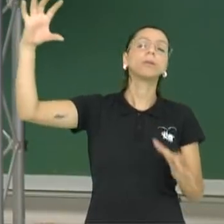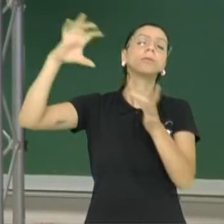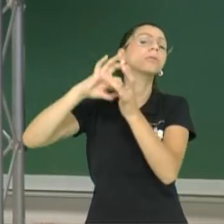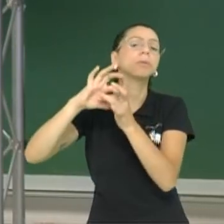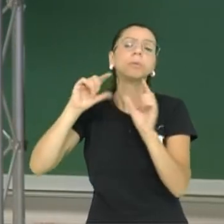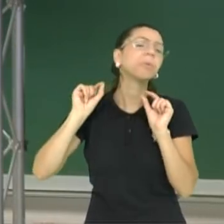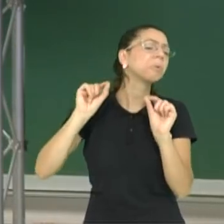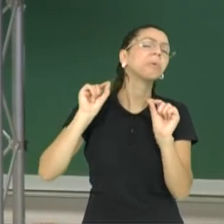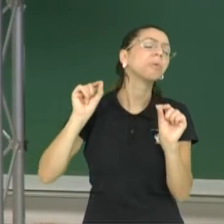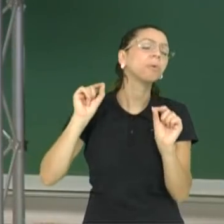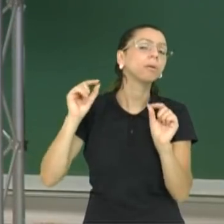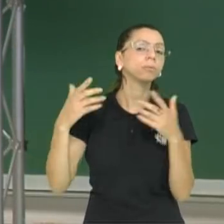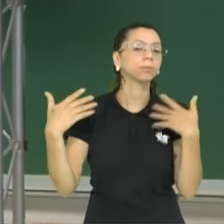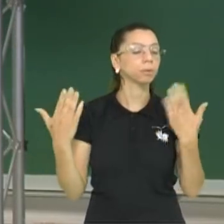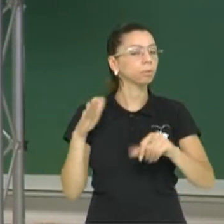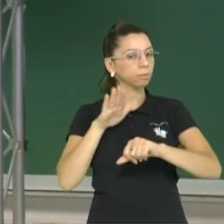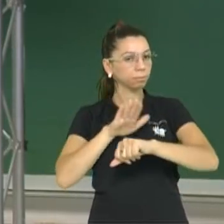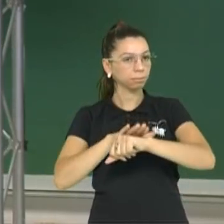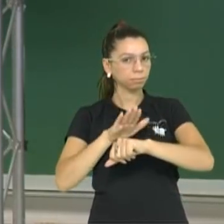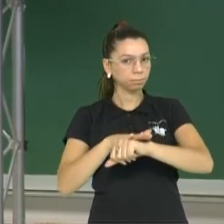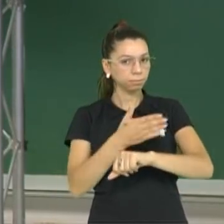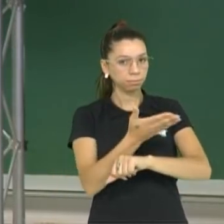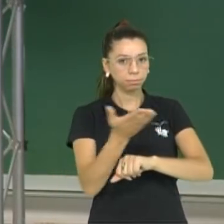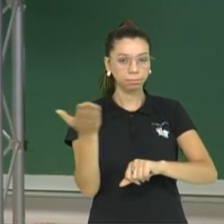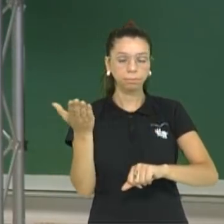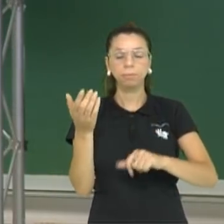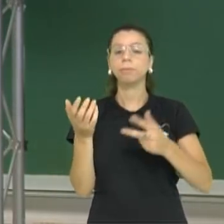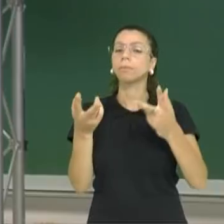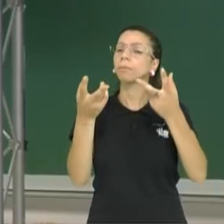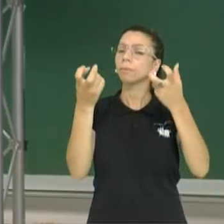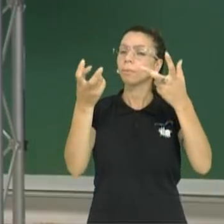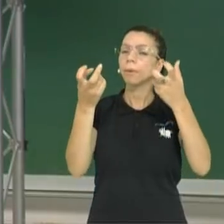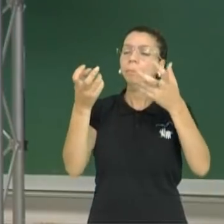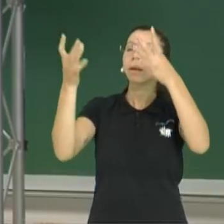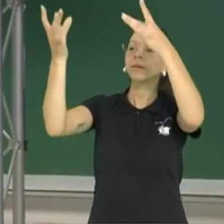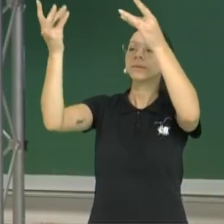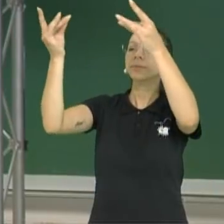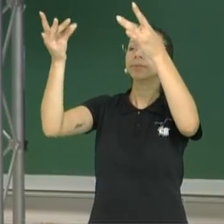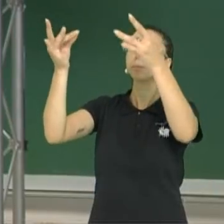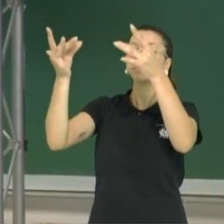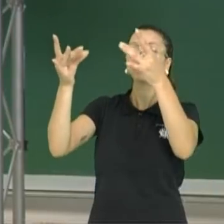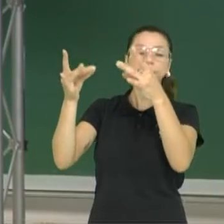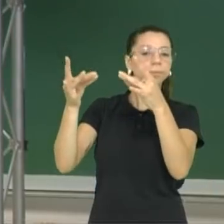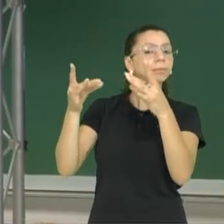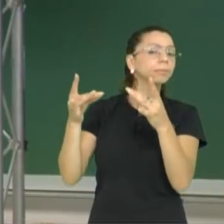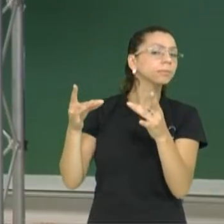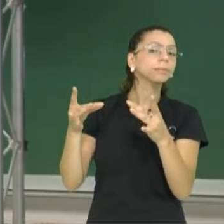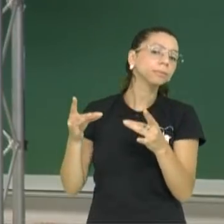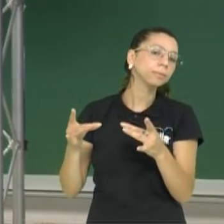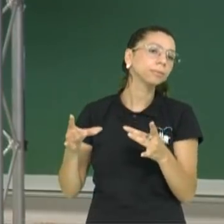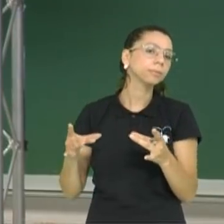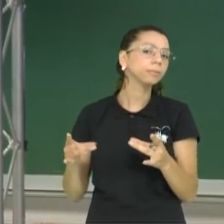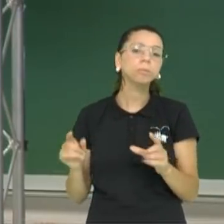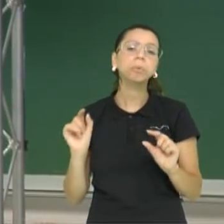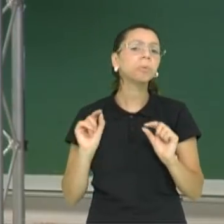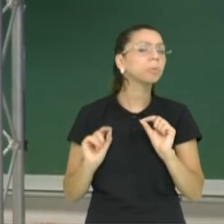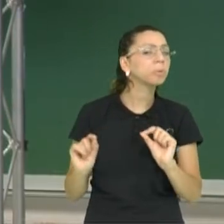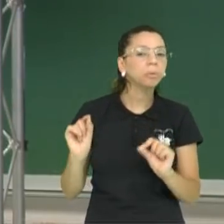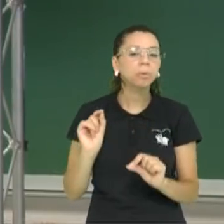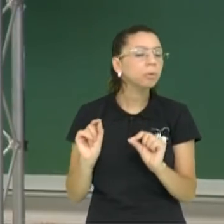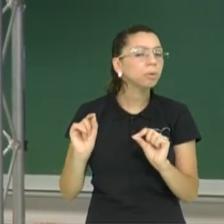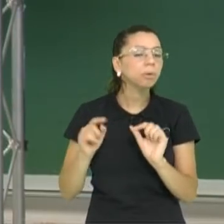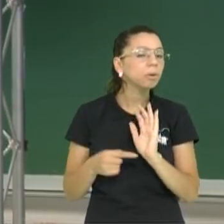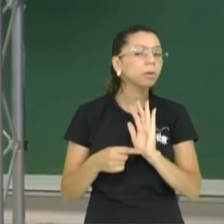tempinho para vocês e eu quero que vocês reparem, olhem tudo o que aparece. Quais seres aparecem nessa